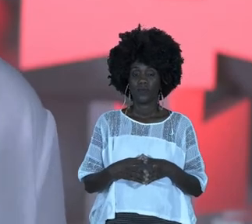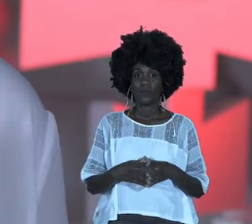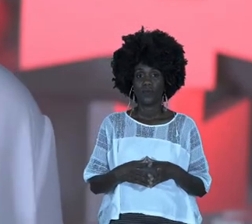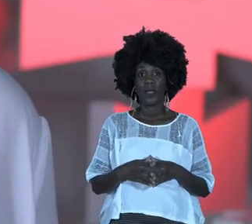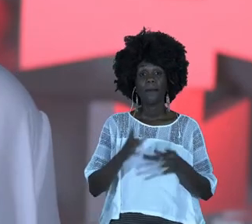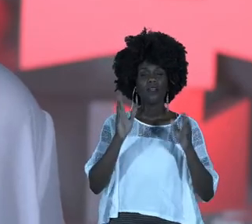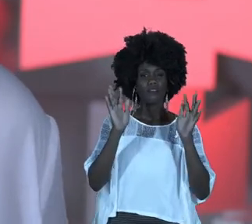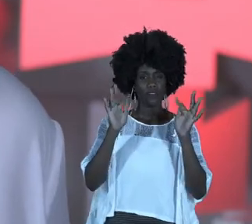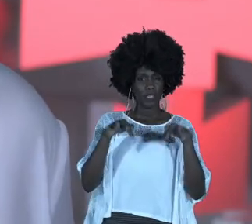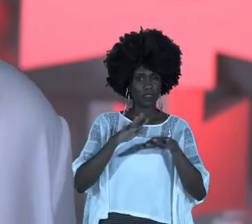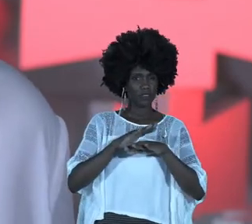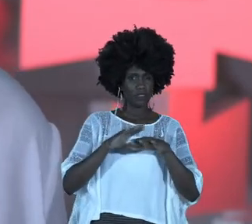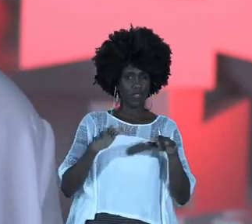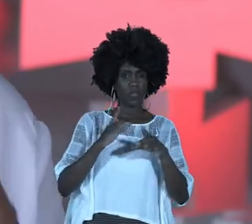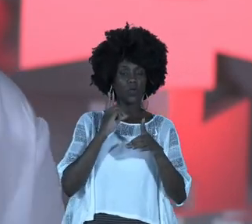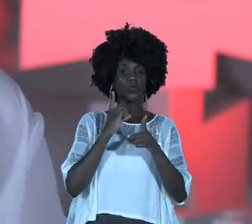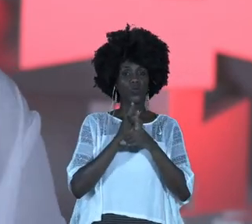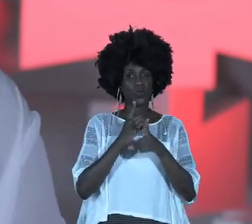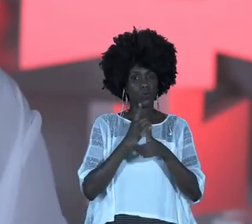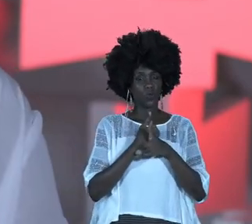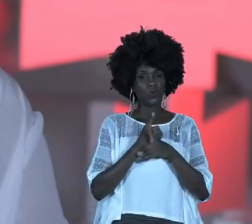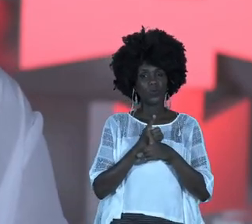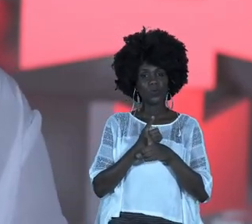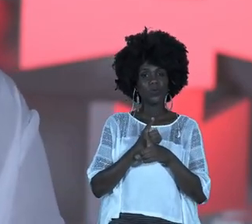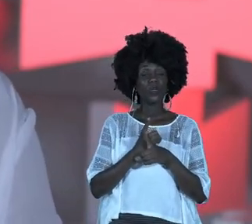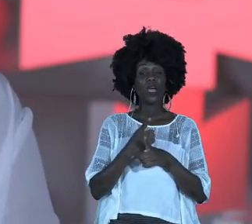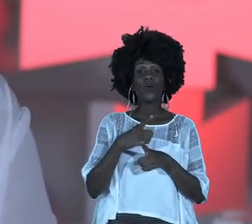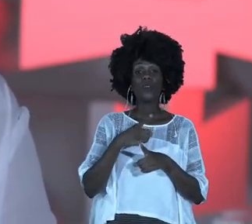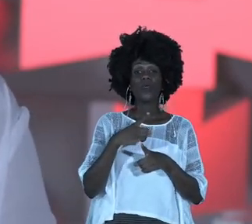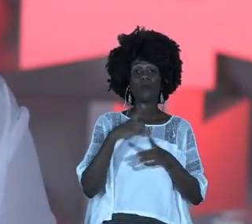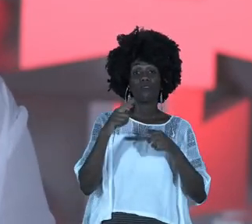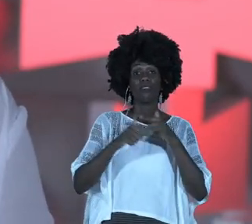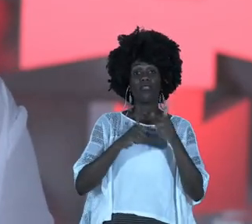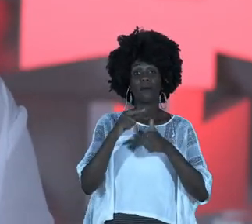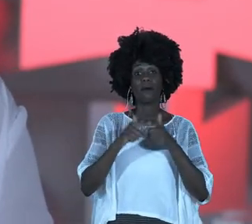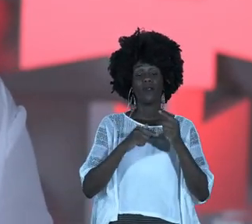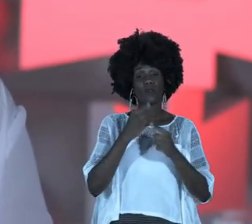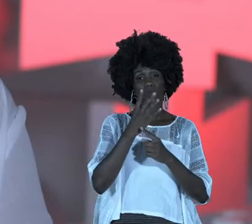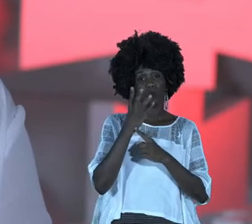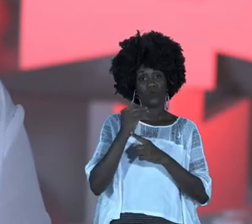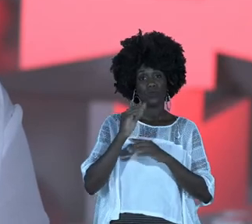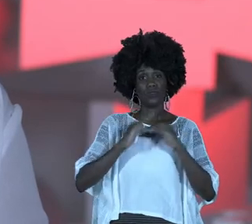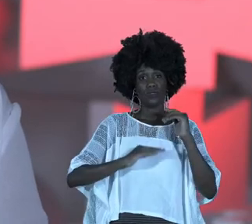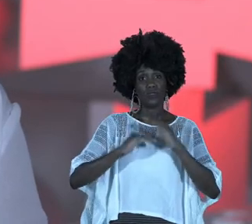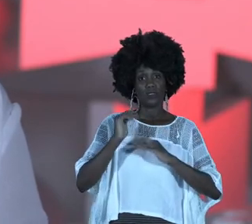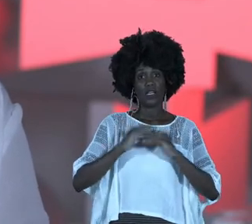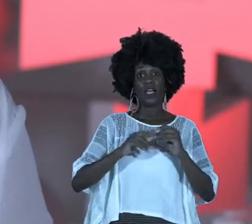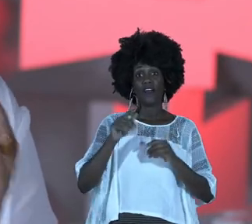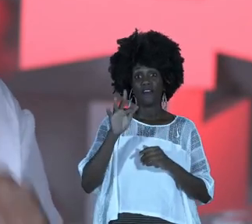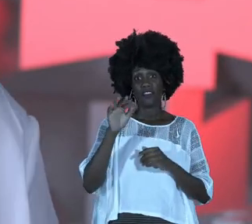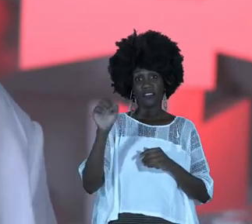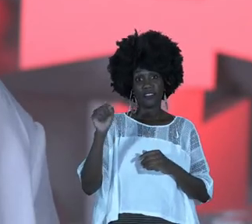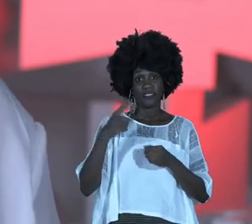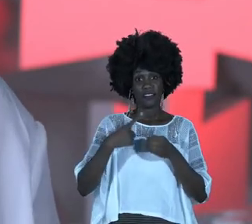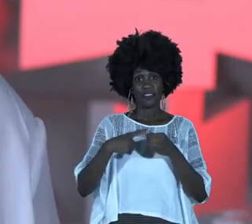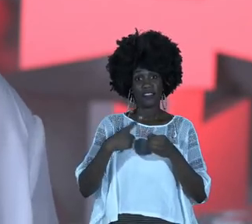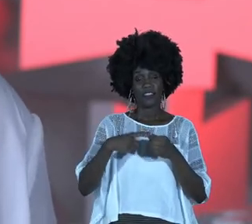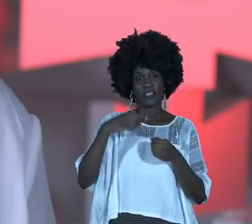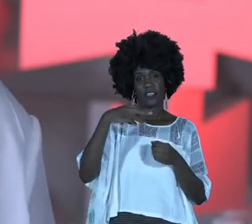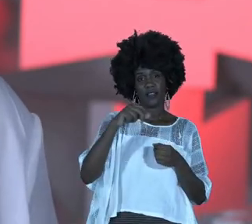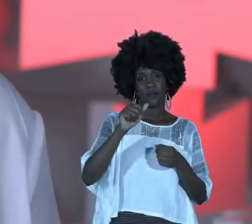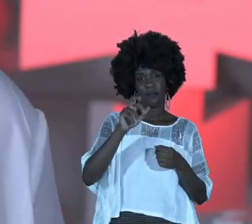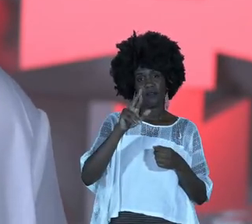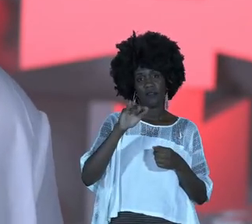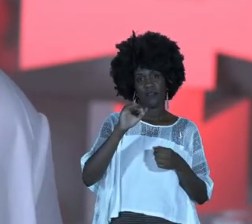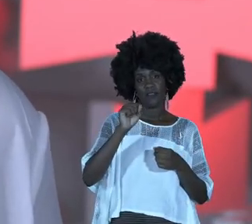para finalizar nosso encontro, eu trouxe um trabalho de uma artista de Feira de Santana, Maristela